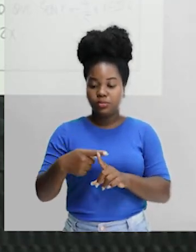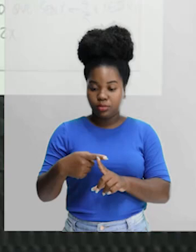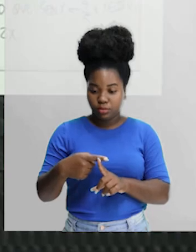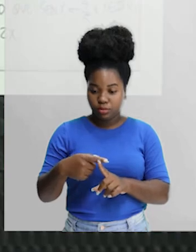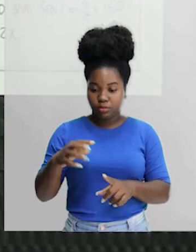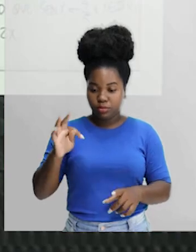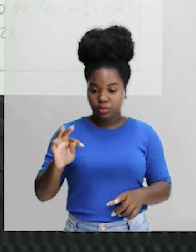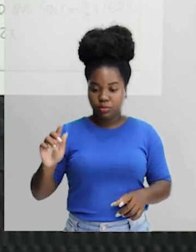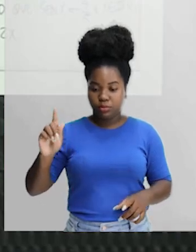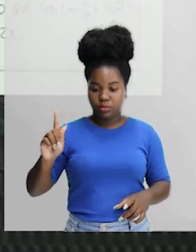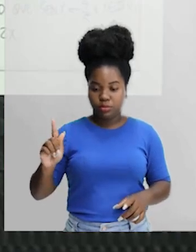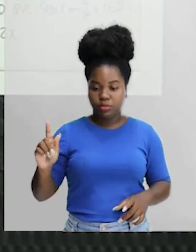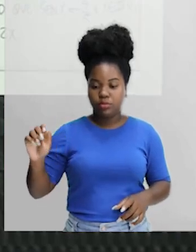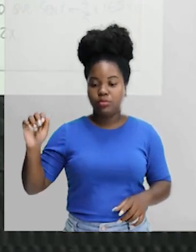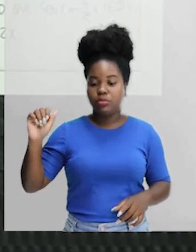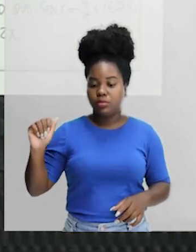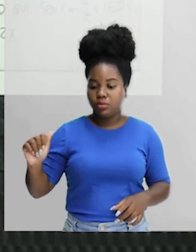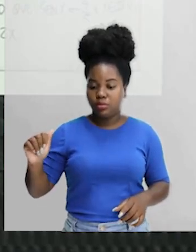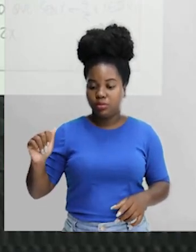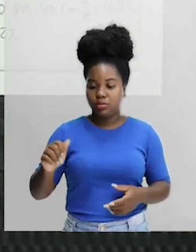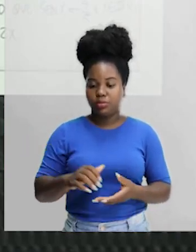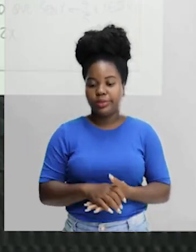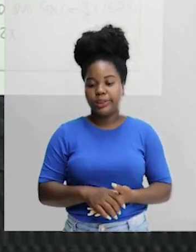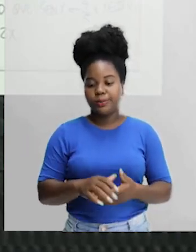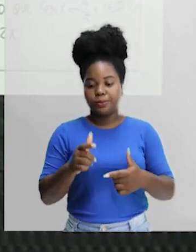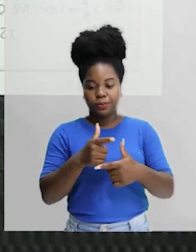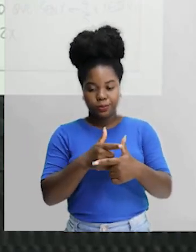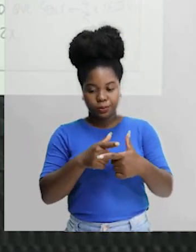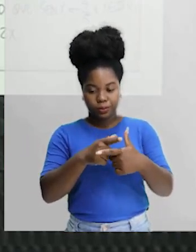mais tangente de A,